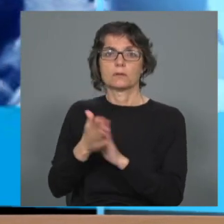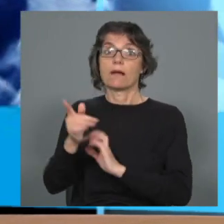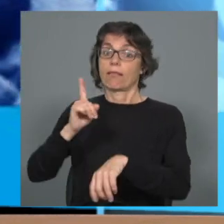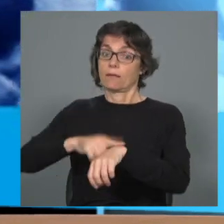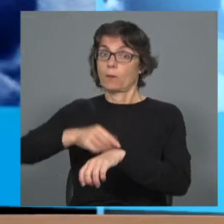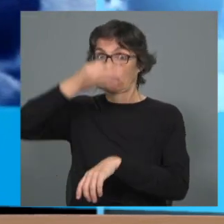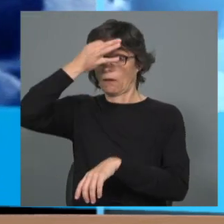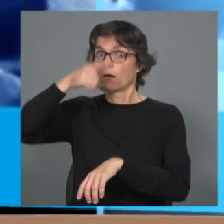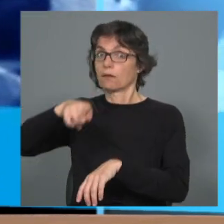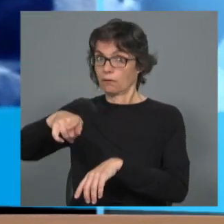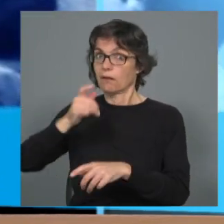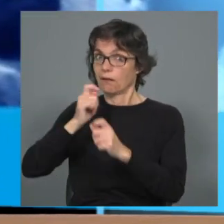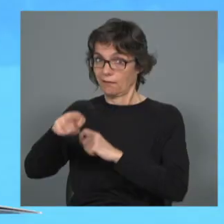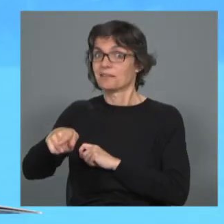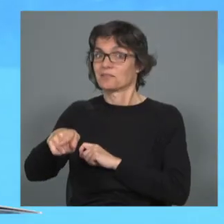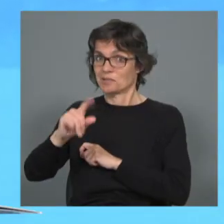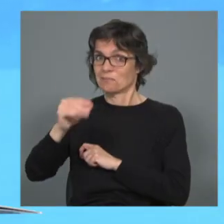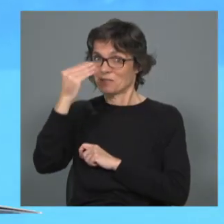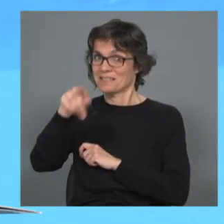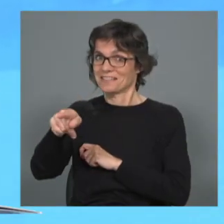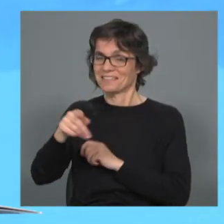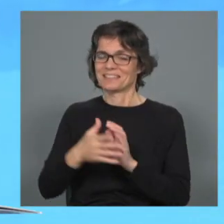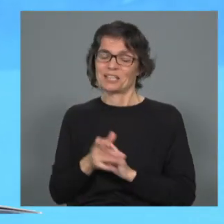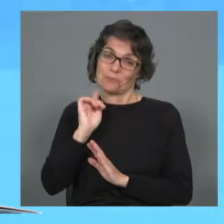à entrevista.